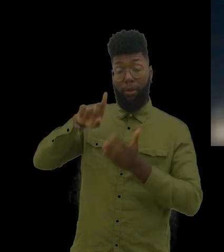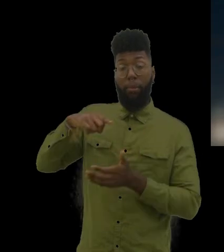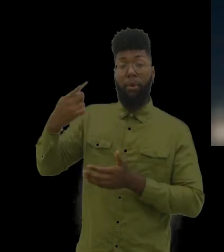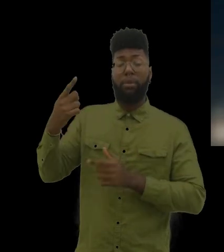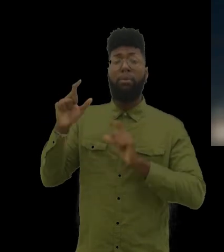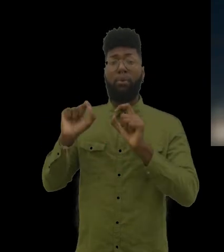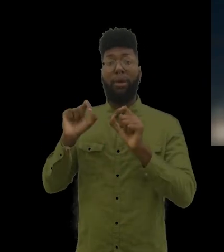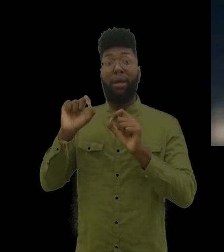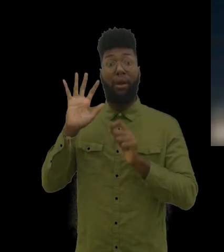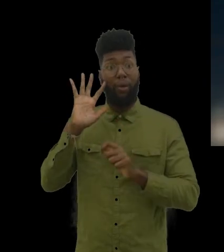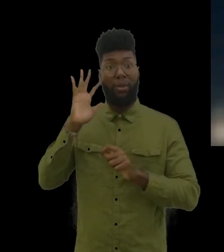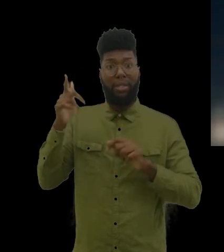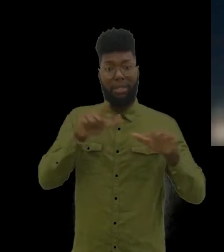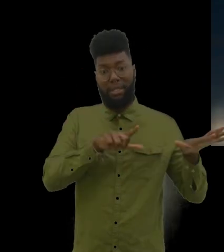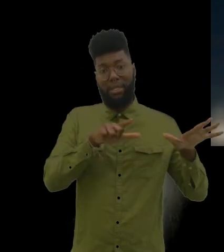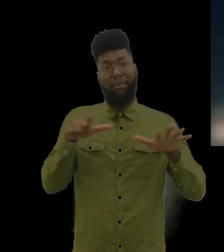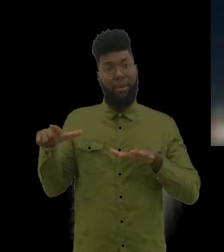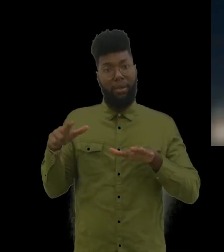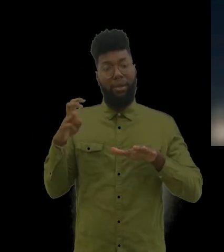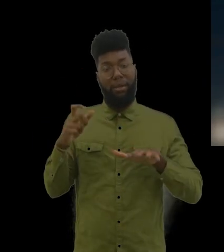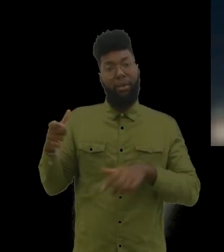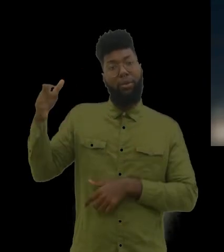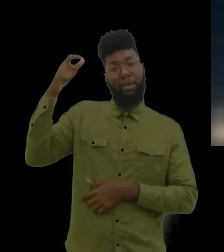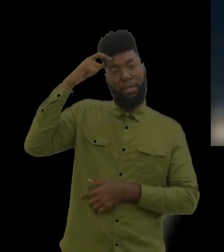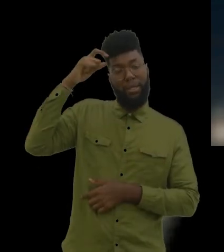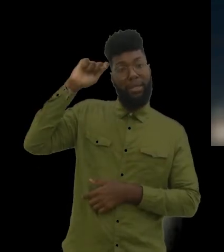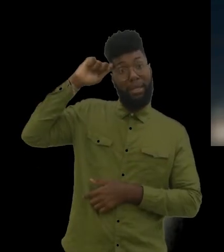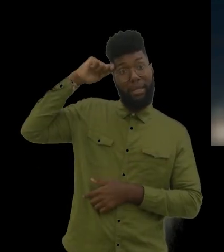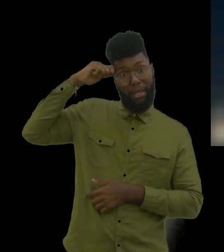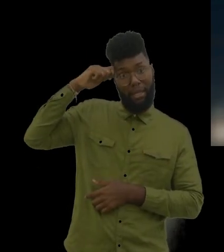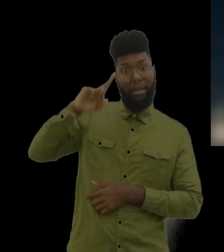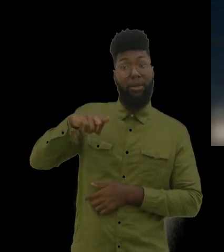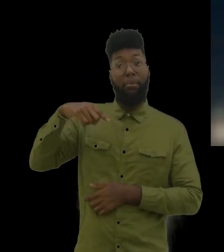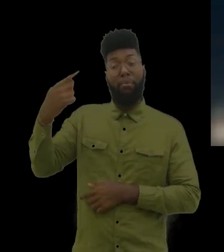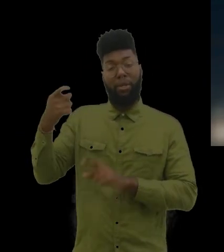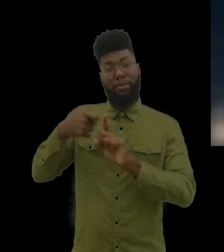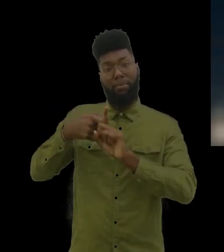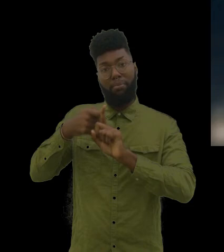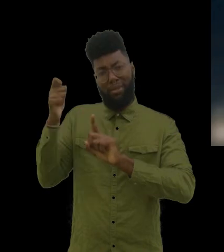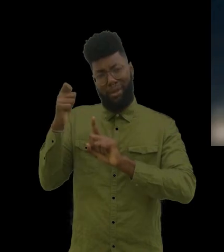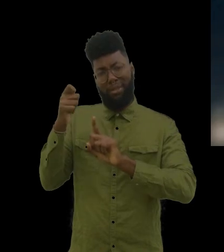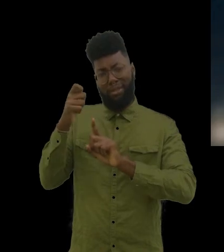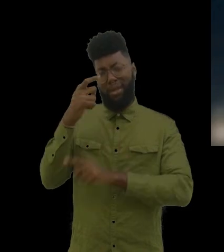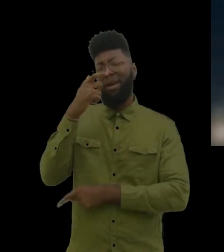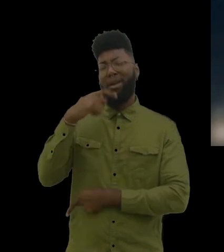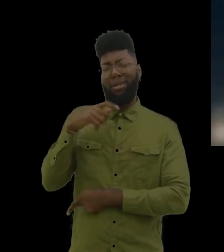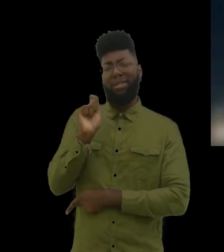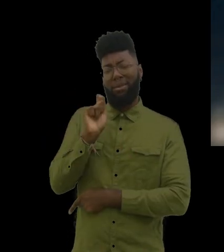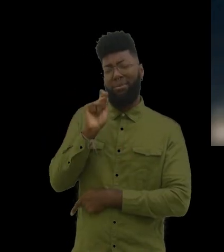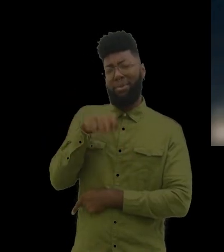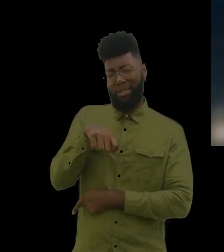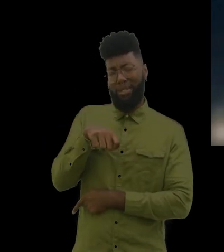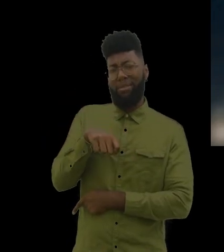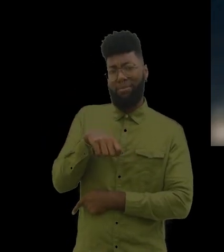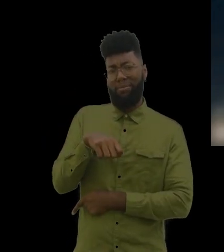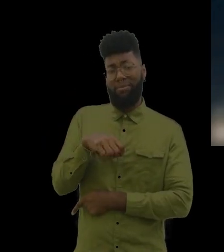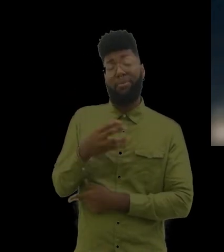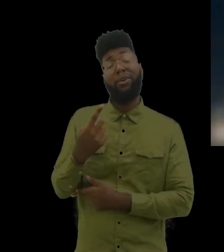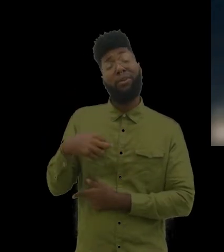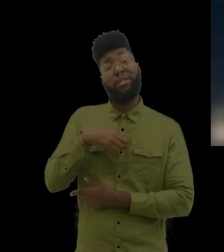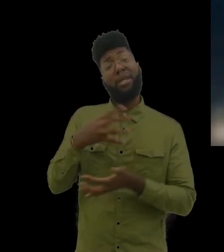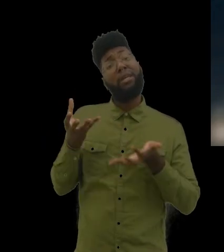da Consciência Negra, no mês que vem, né? Se tudo der certo, a Gabriele falou que é possível. Vai dar. Né? Aí nós vamos tentar fazer